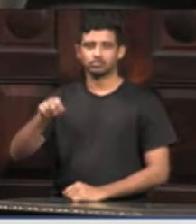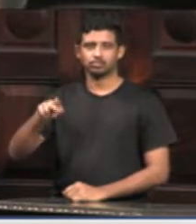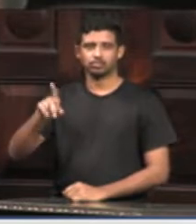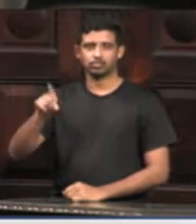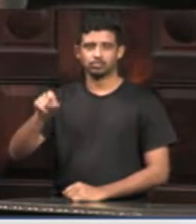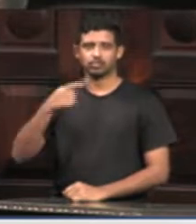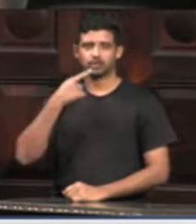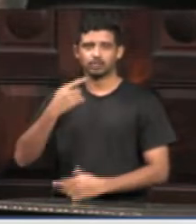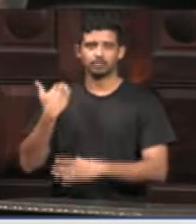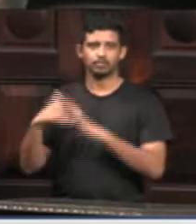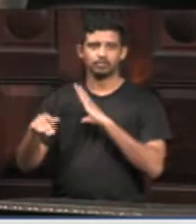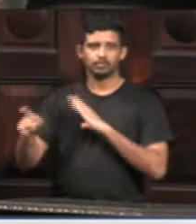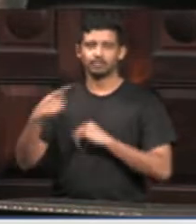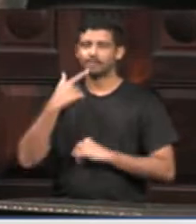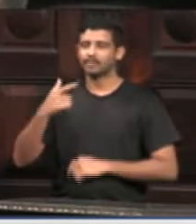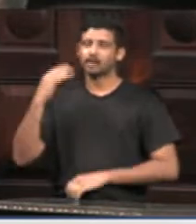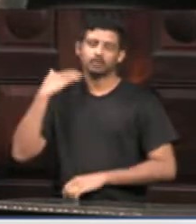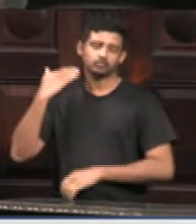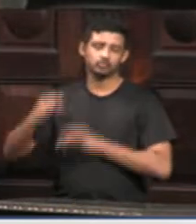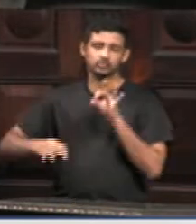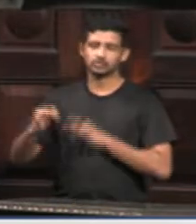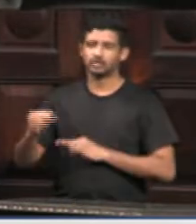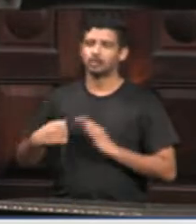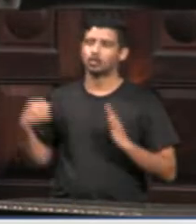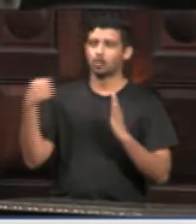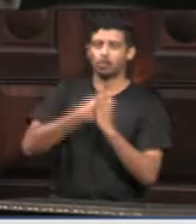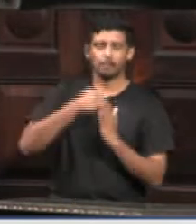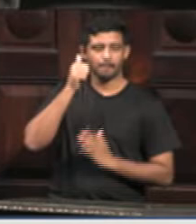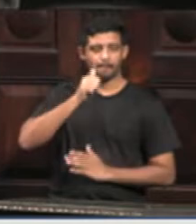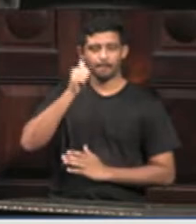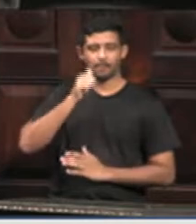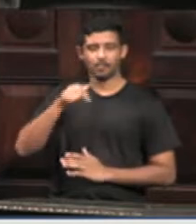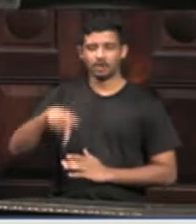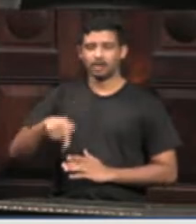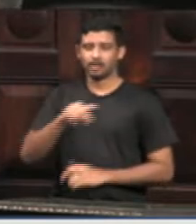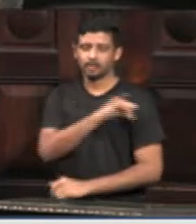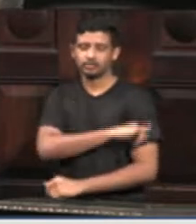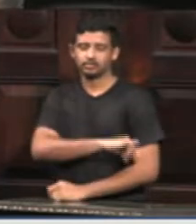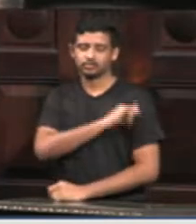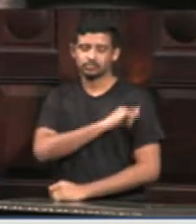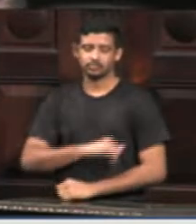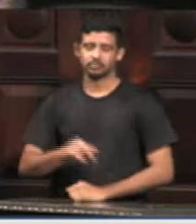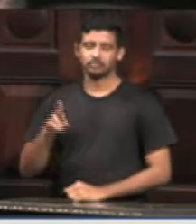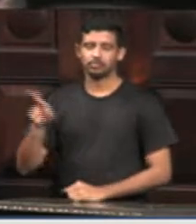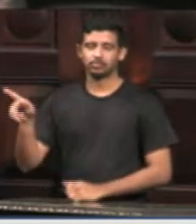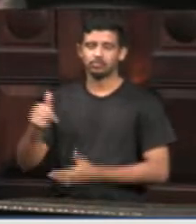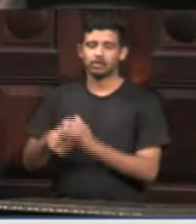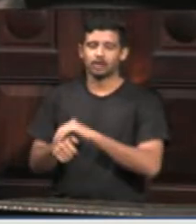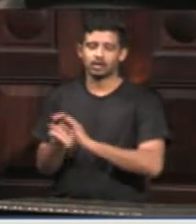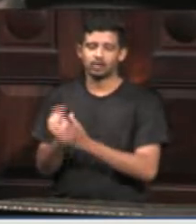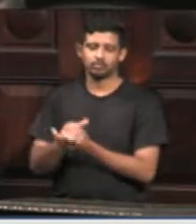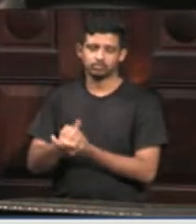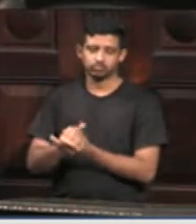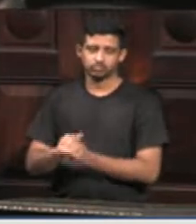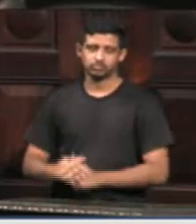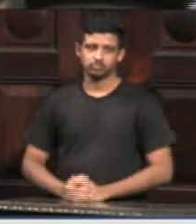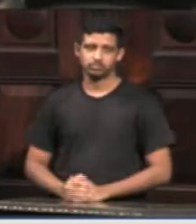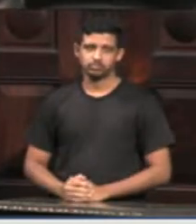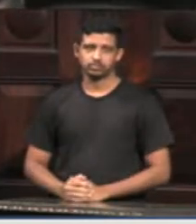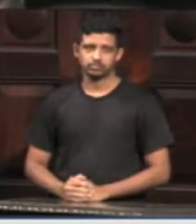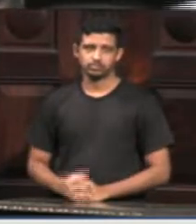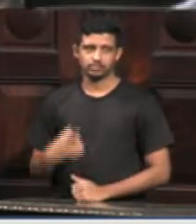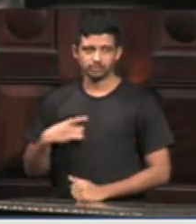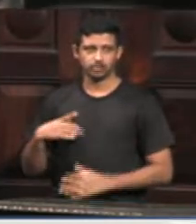sobre a criação de juizado de violência doméstica e familiar contra a mulher da comarca do Rio das Ostras. Parecida comissão de indicações